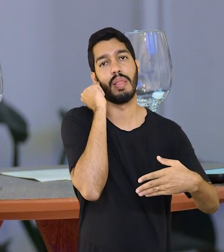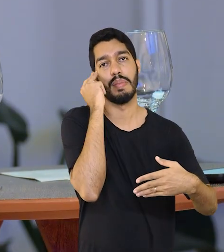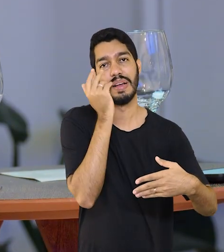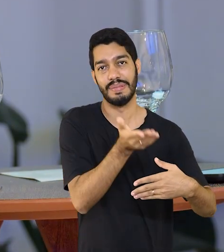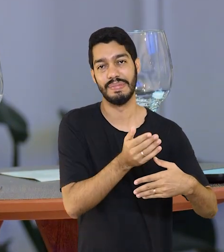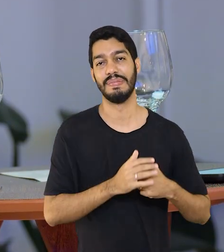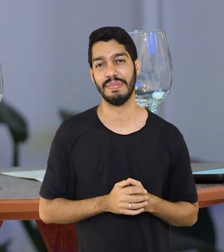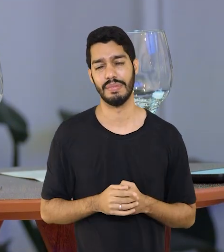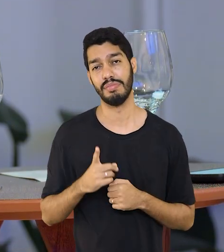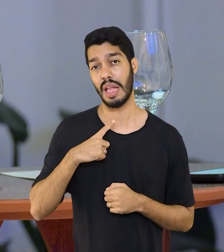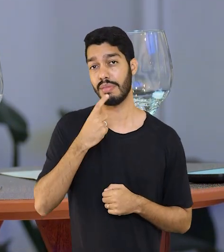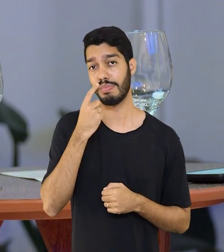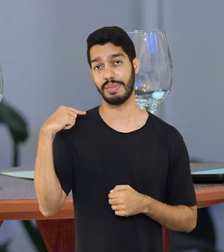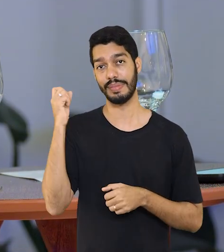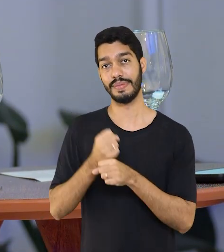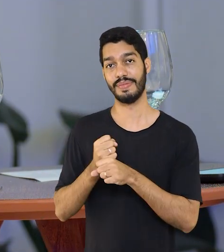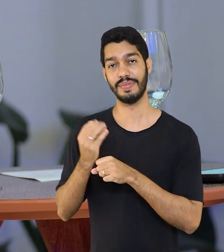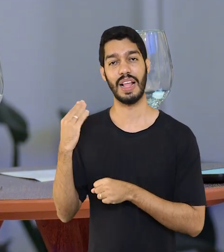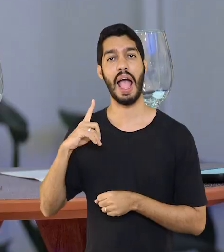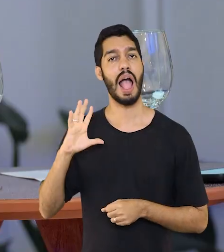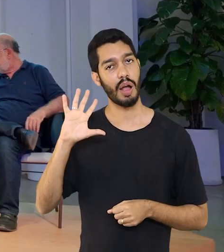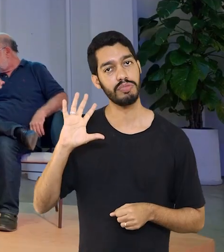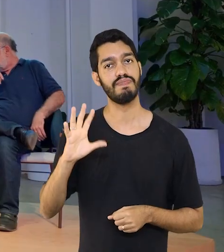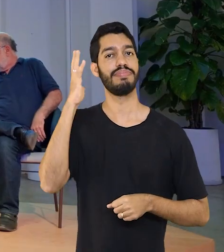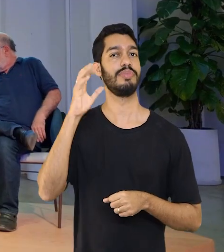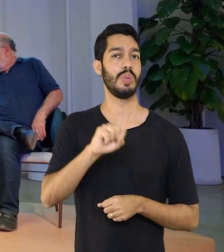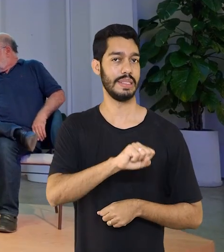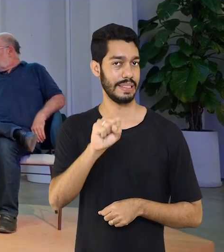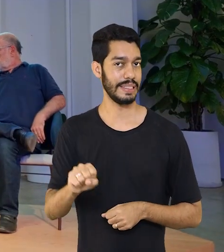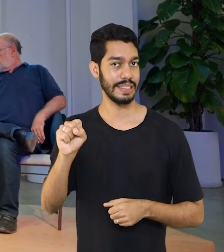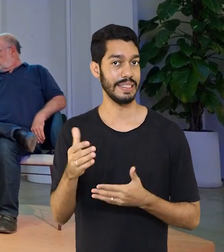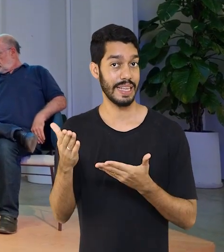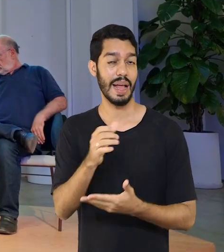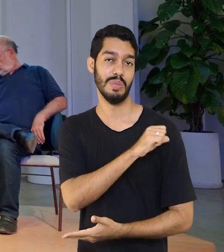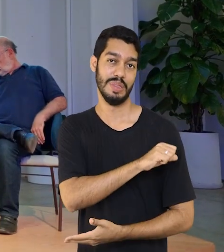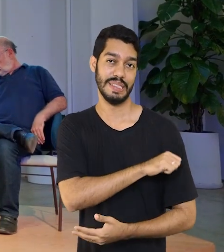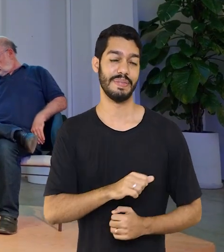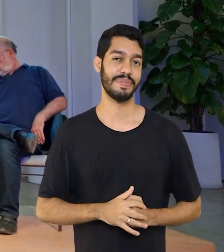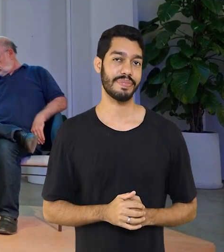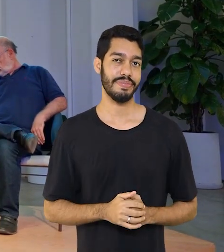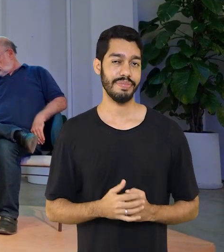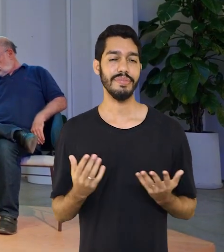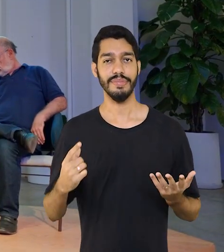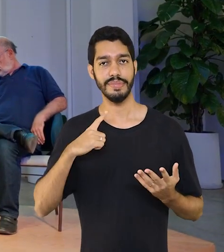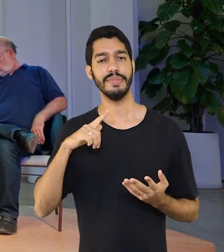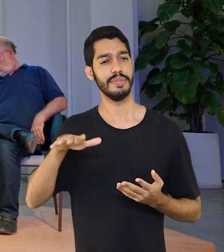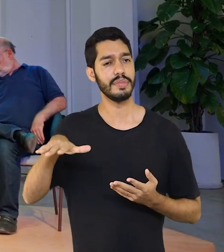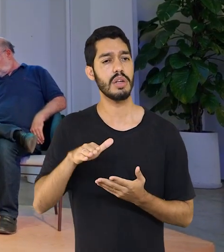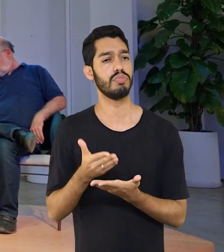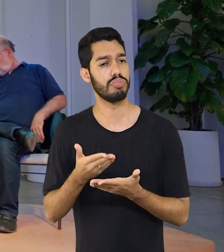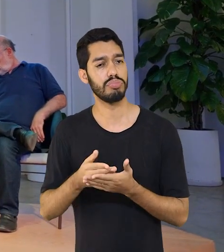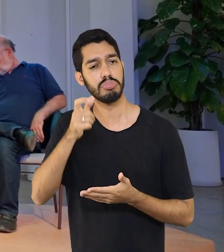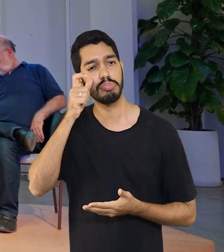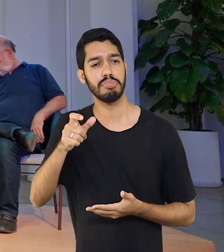desastre da região serrana alguns anos atrás. Então, começa-se a ter uma área também de